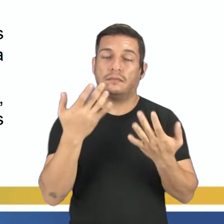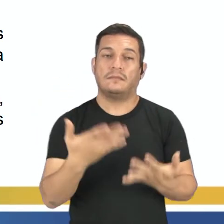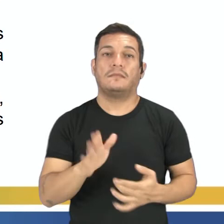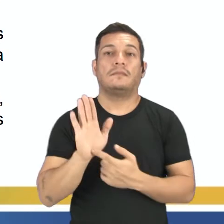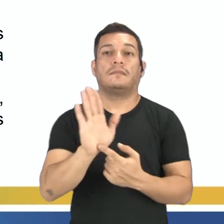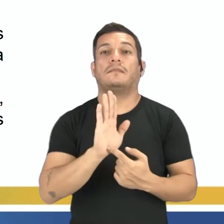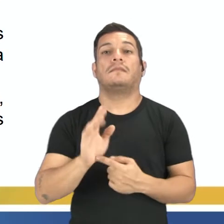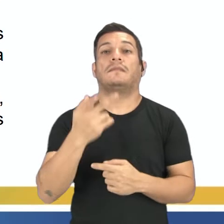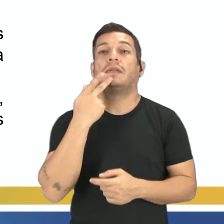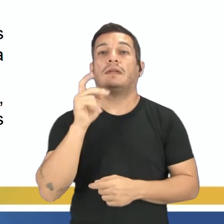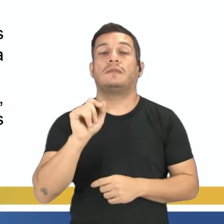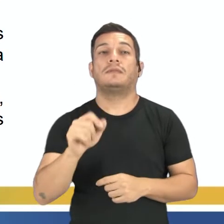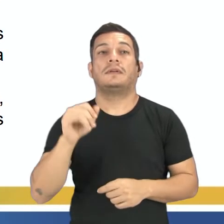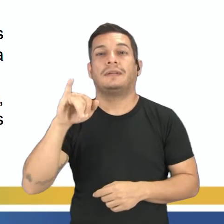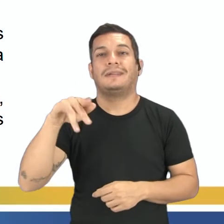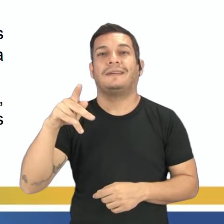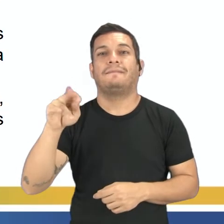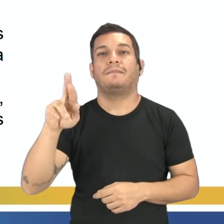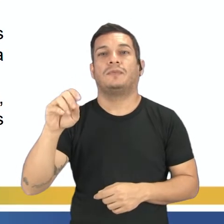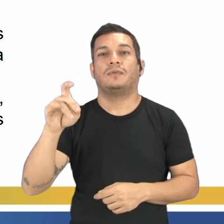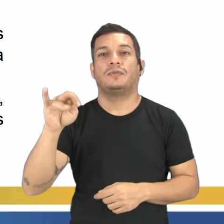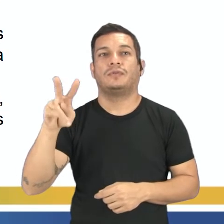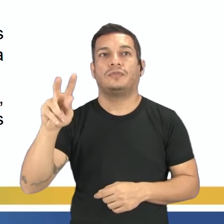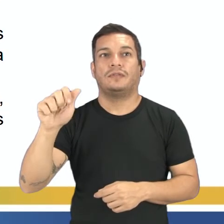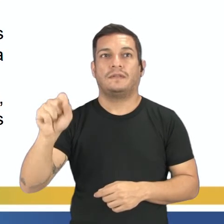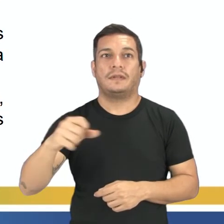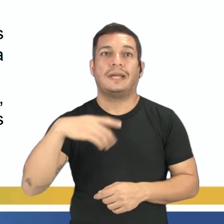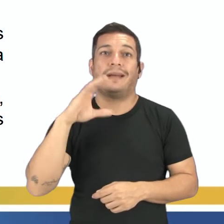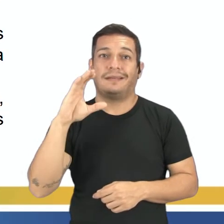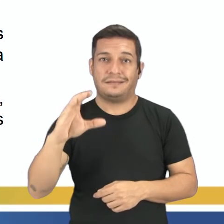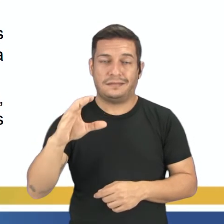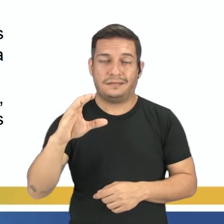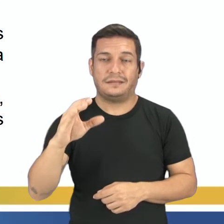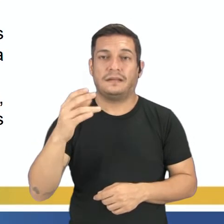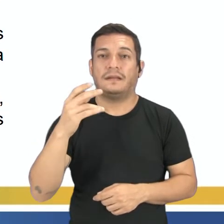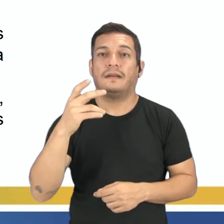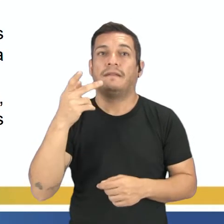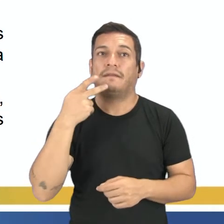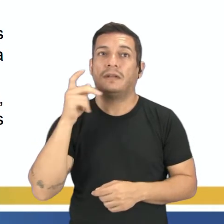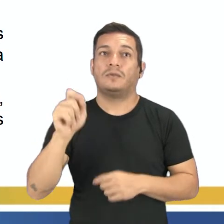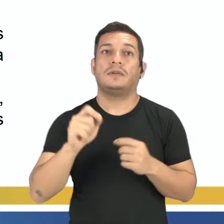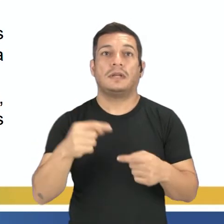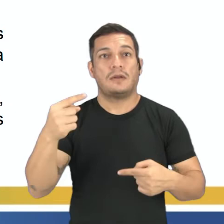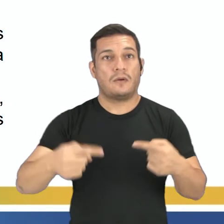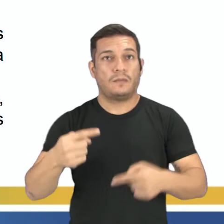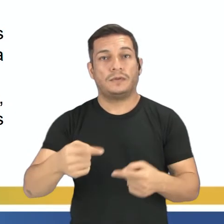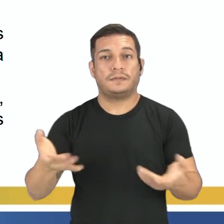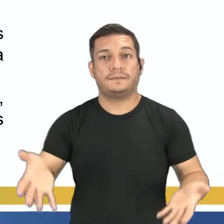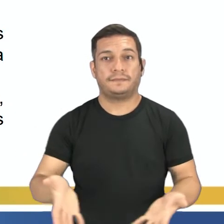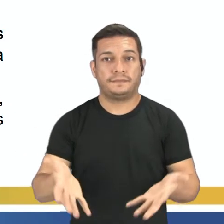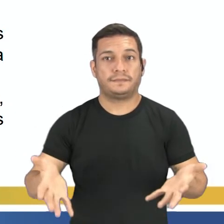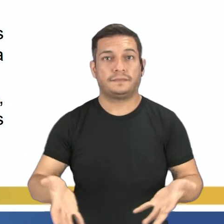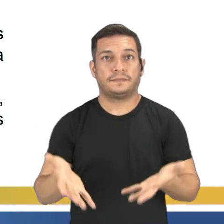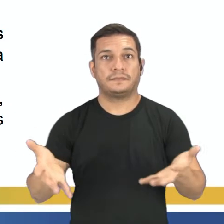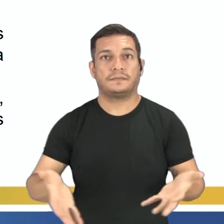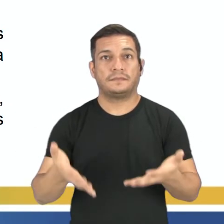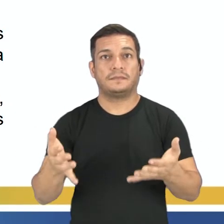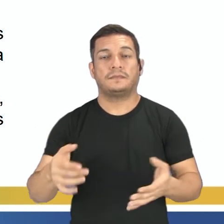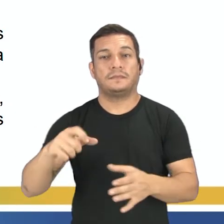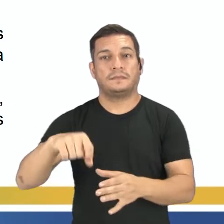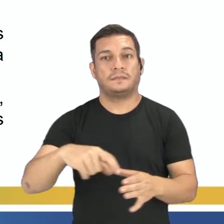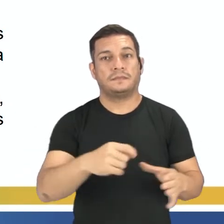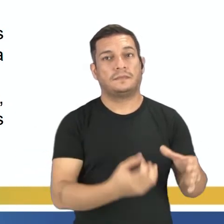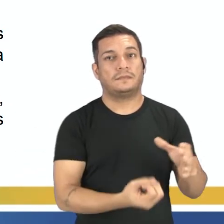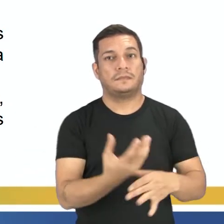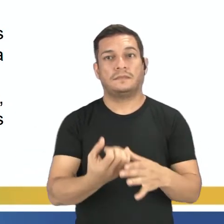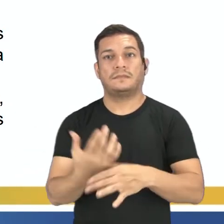propriedades improdutivas. A letra C, ela afirma que é uma política de incentivo à produção